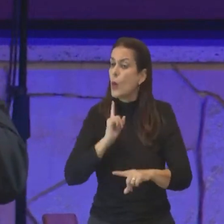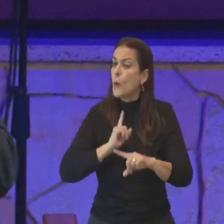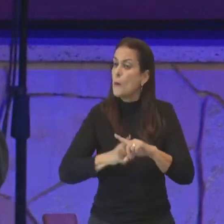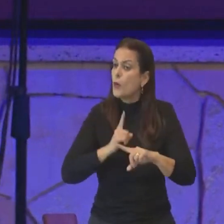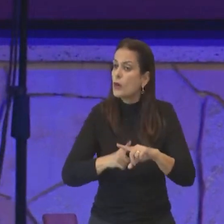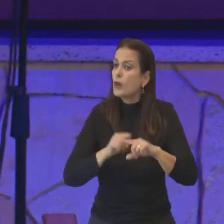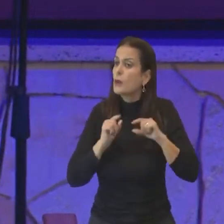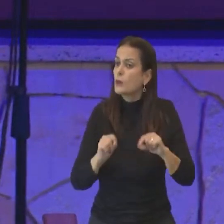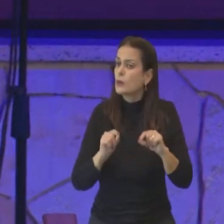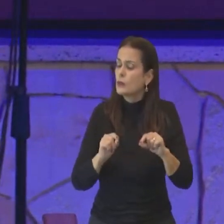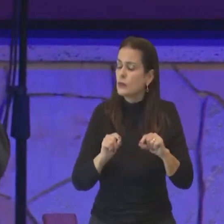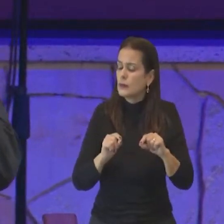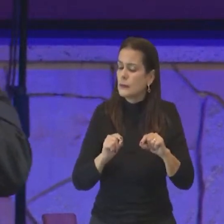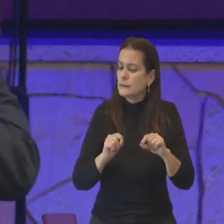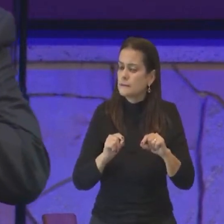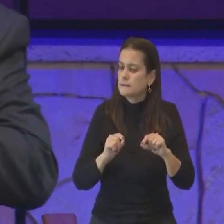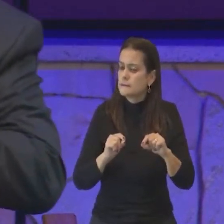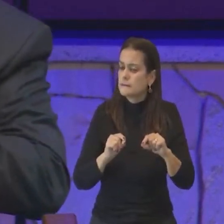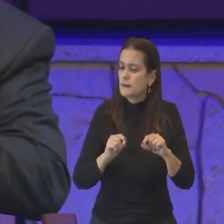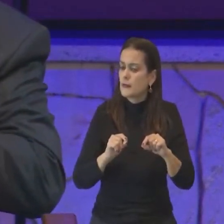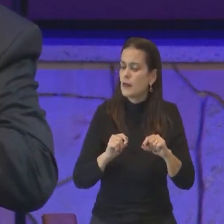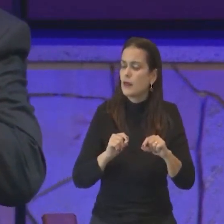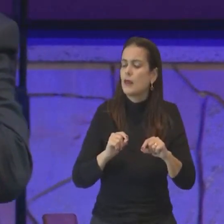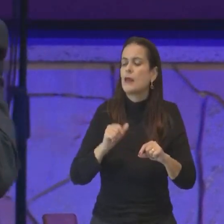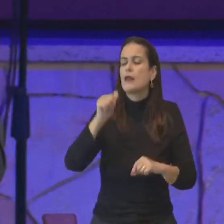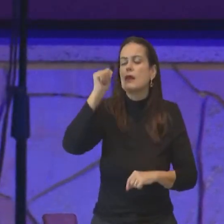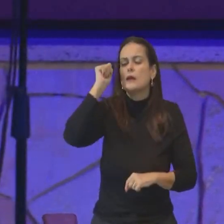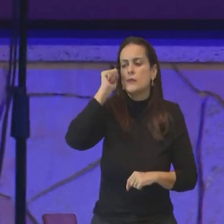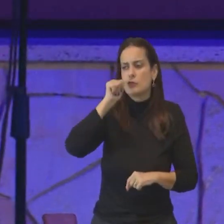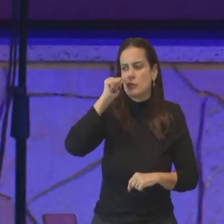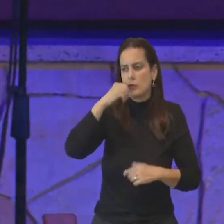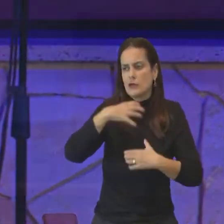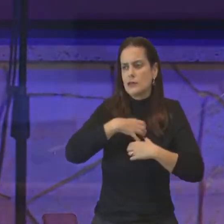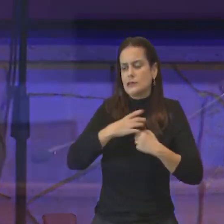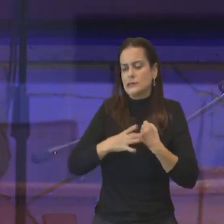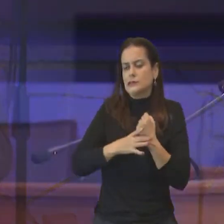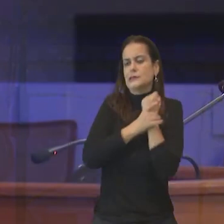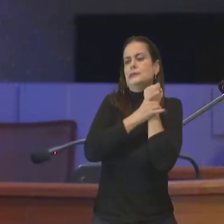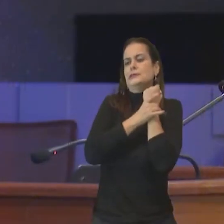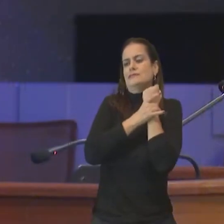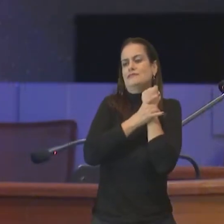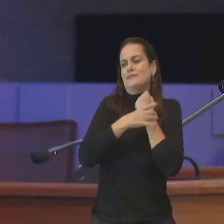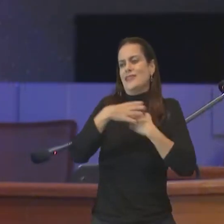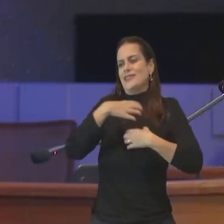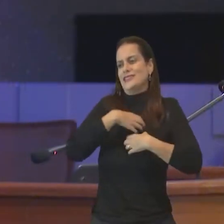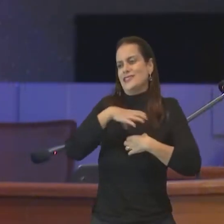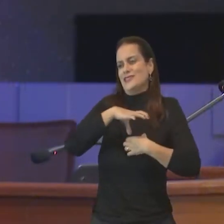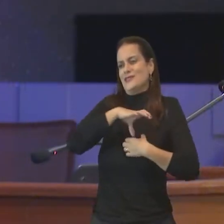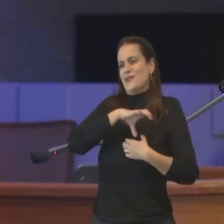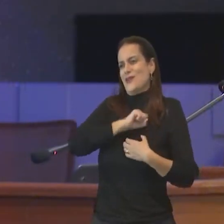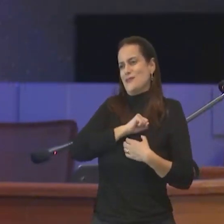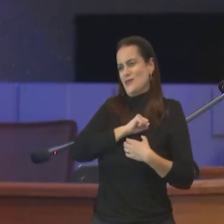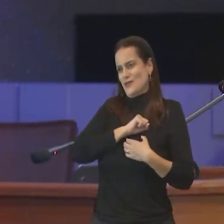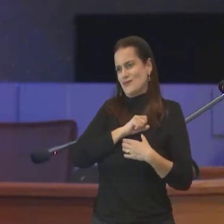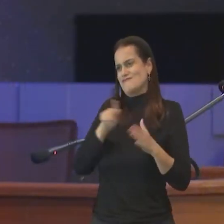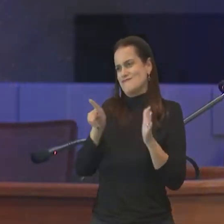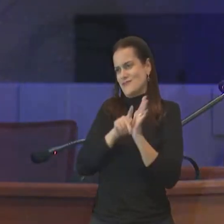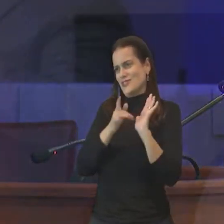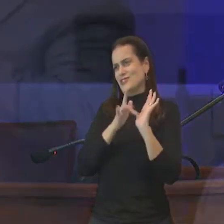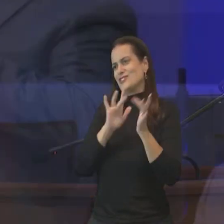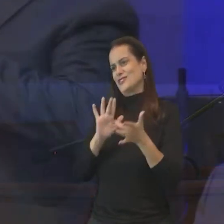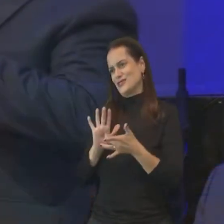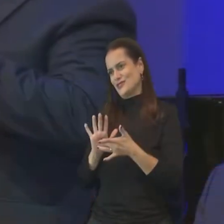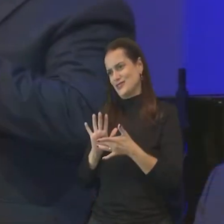certamente, queridos, ela sentiu-se segura e amada na presença de Jesus. E